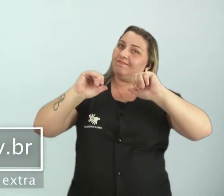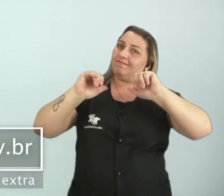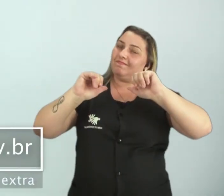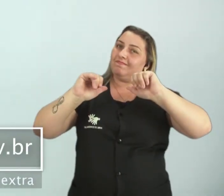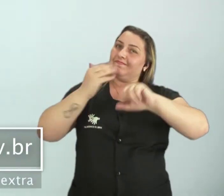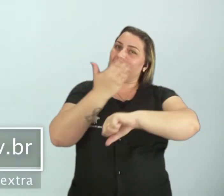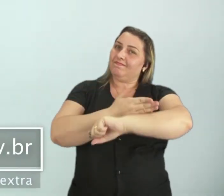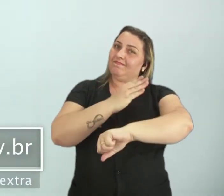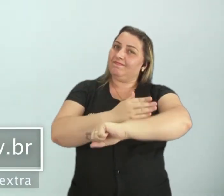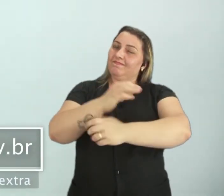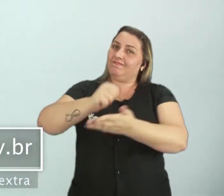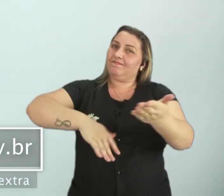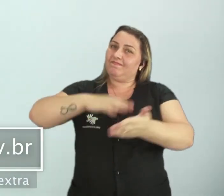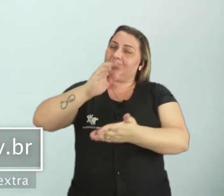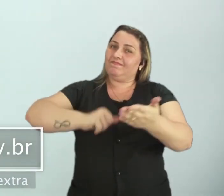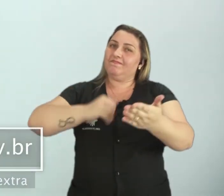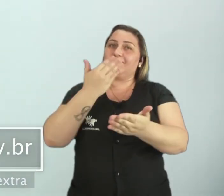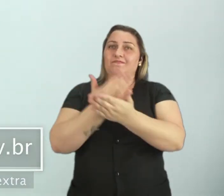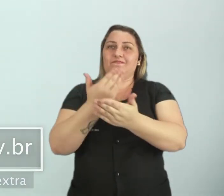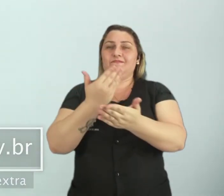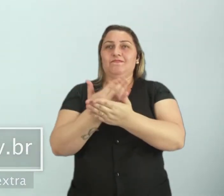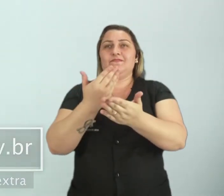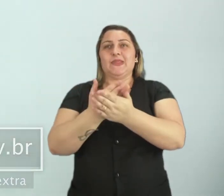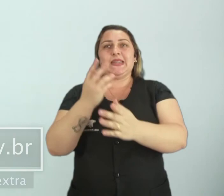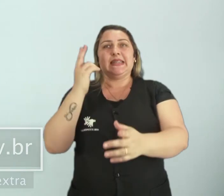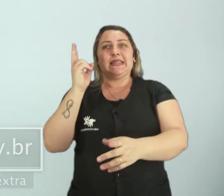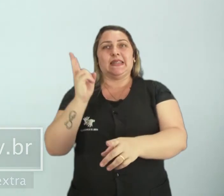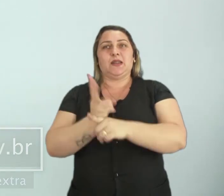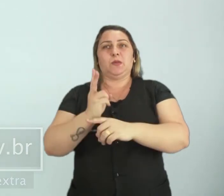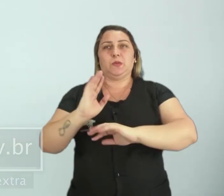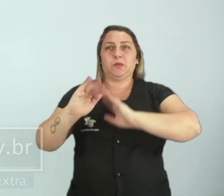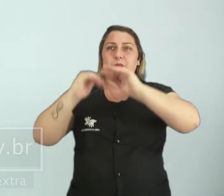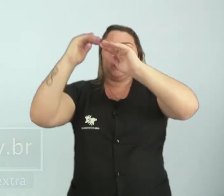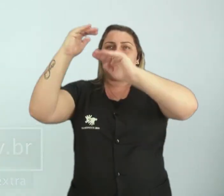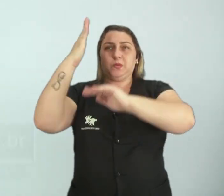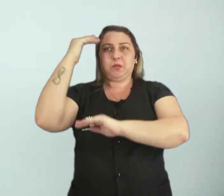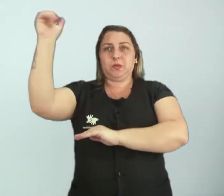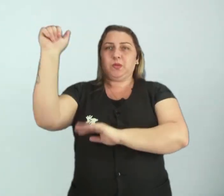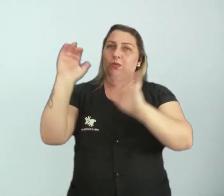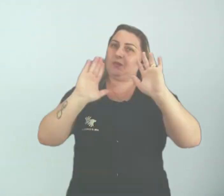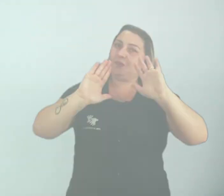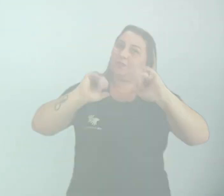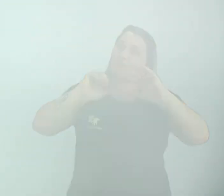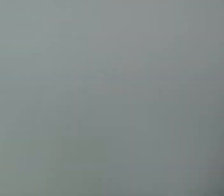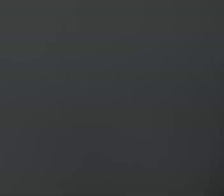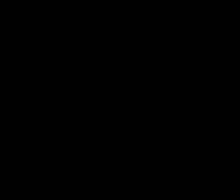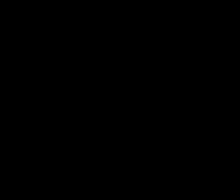E pratique os seus exercícios e os seus estudos sempre vai te levar muito além. Tchau!